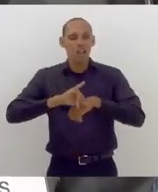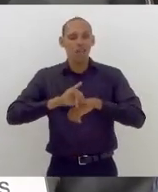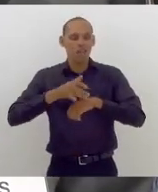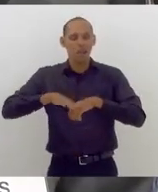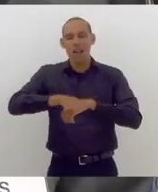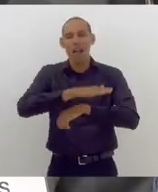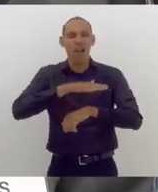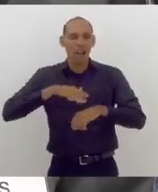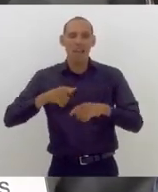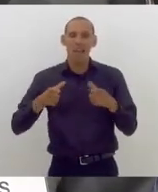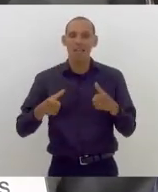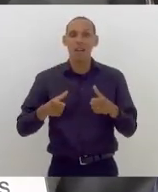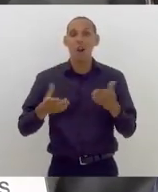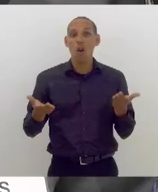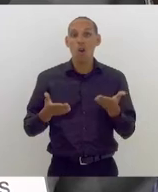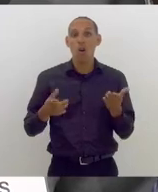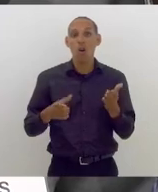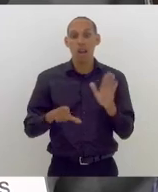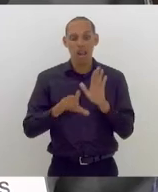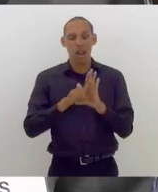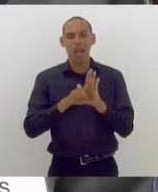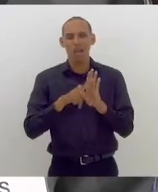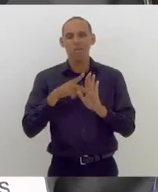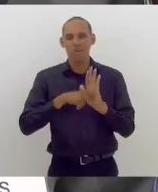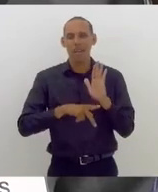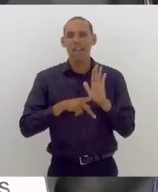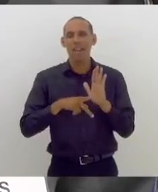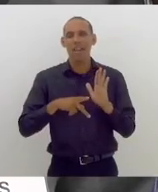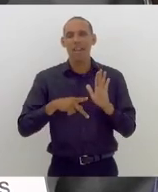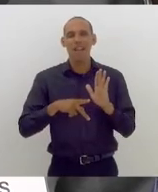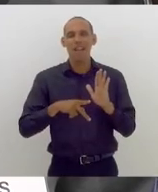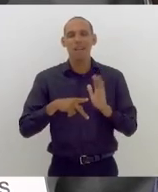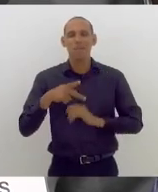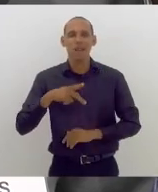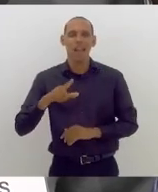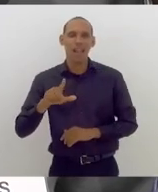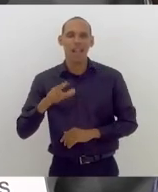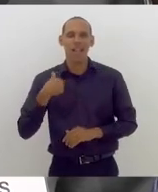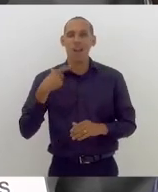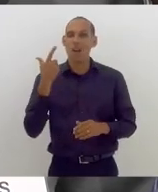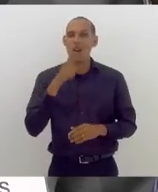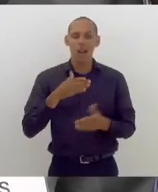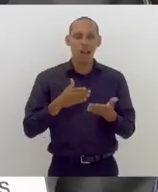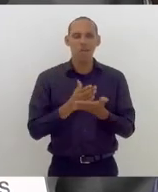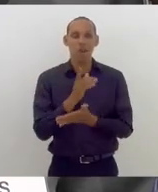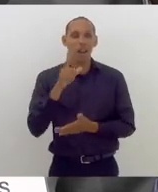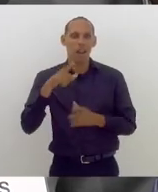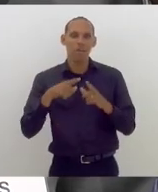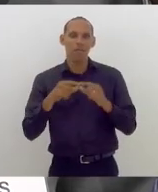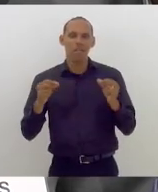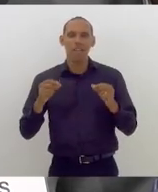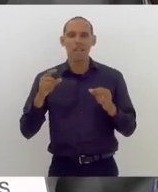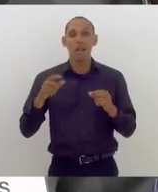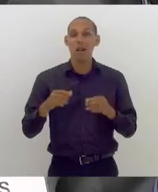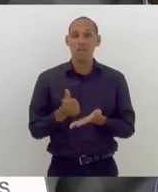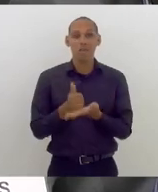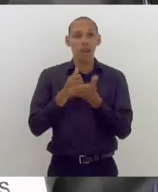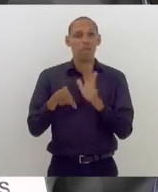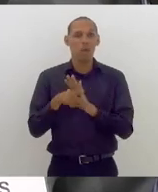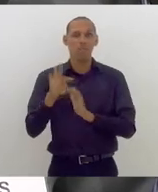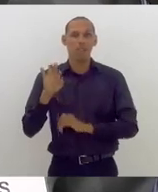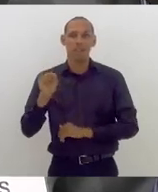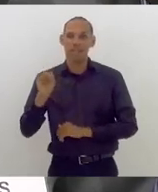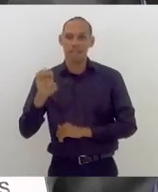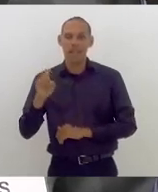Brasília, que é o combate à violência na política contra a mulher, que foi base do TSE esse ano, que foi